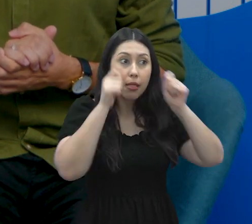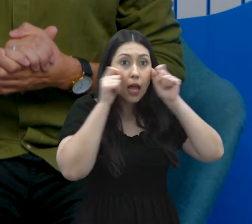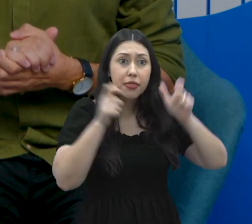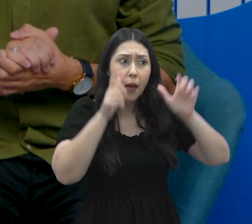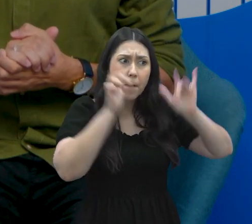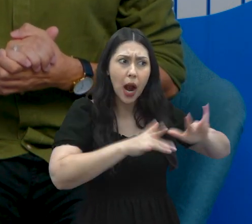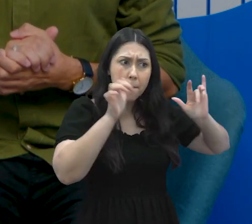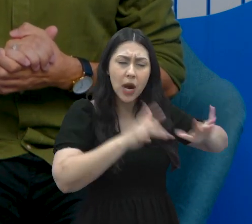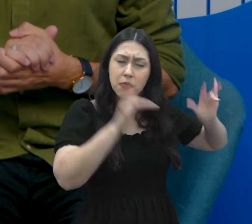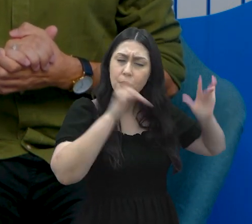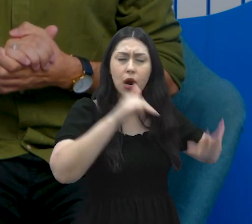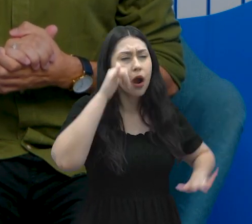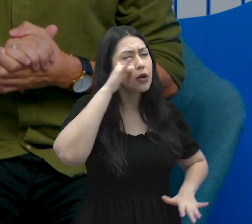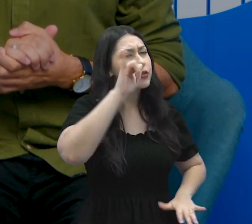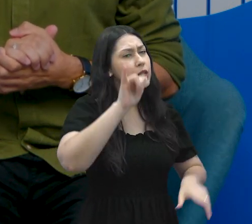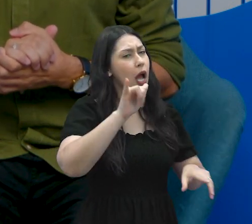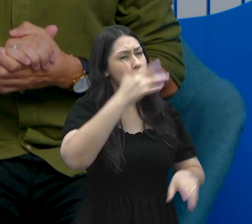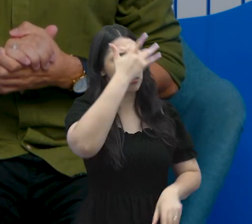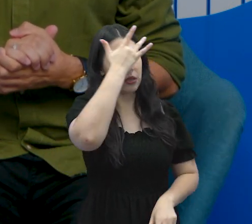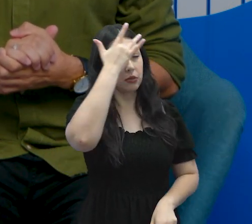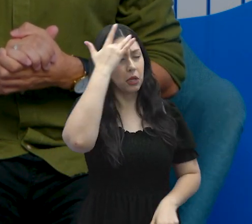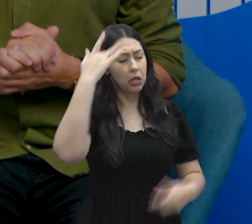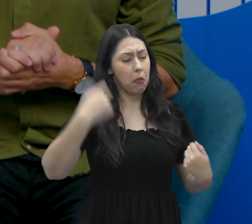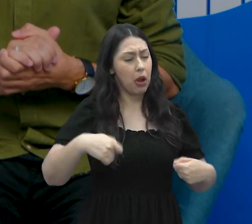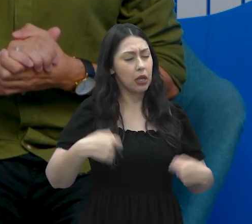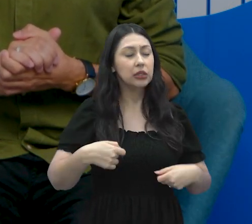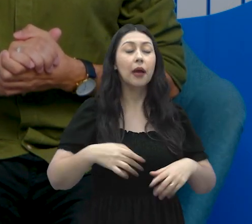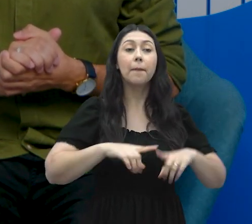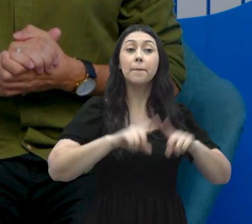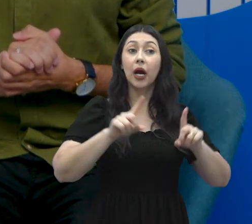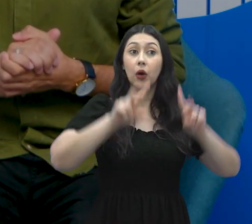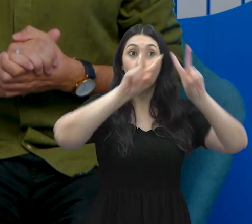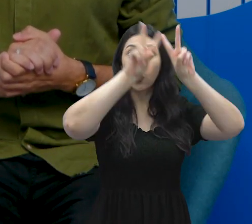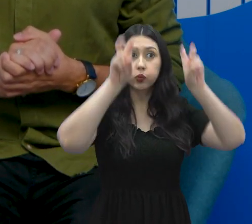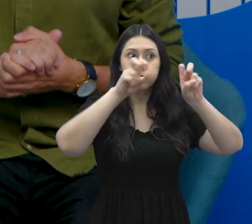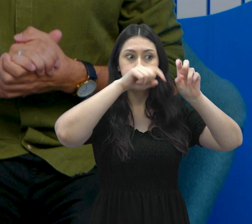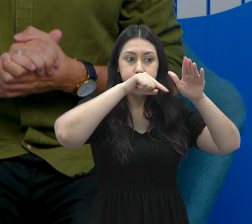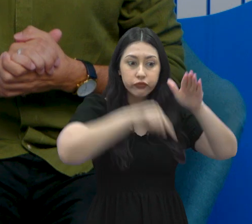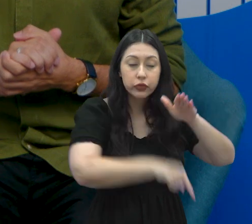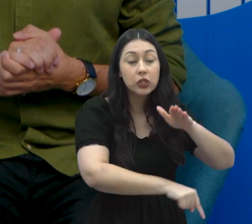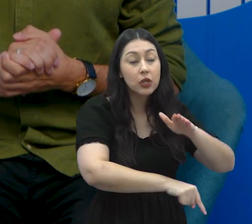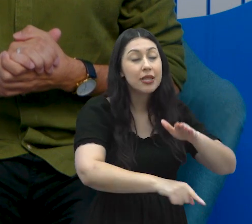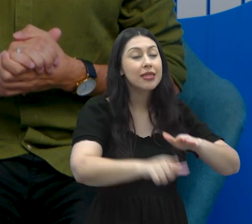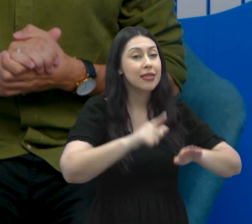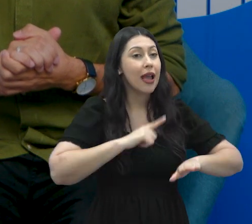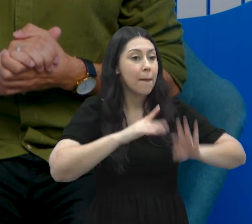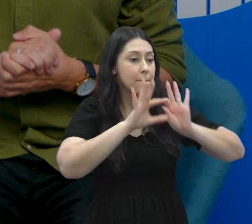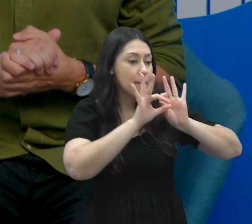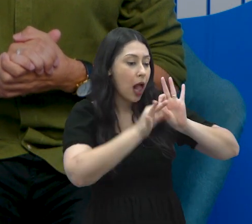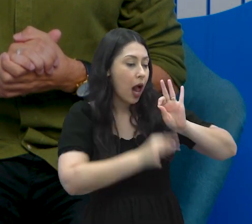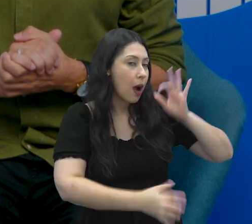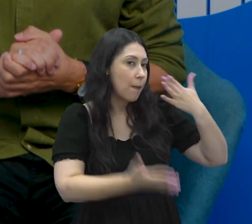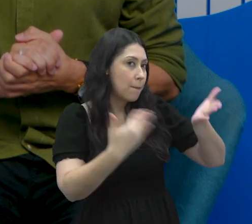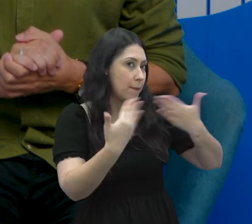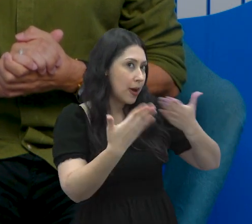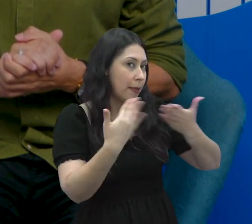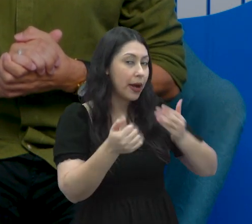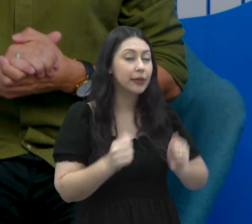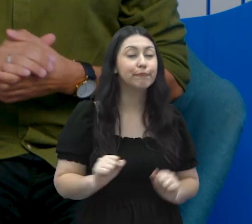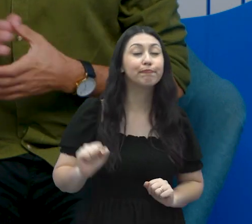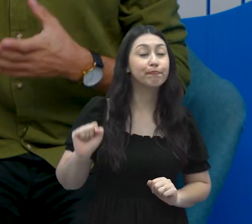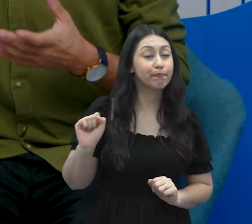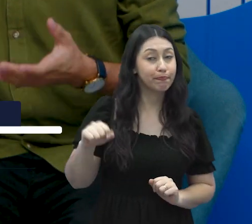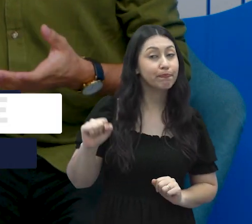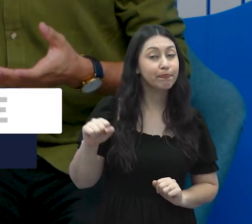ao desperdício e também à saúde mental, mas esse assunto é muito amplo. A gente ainda tem muita coisa para discutir aqui, né,